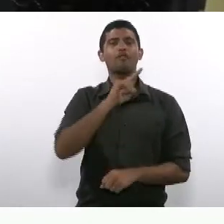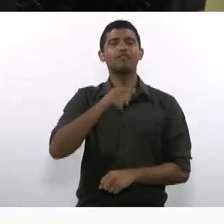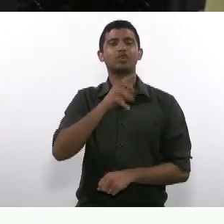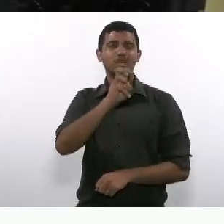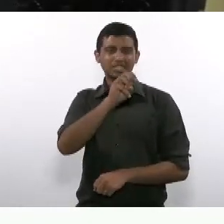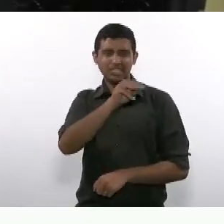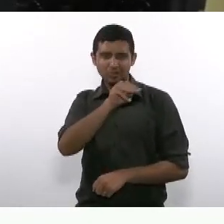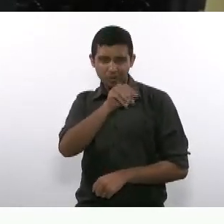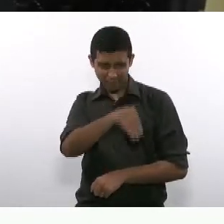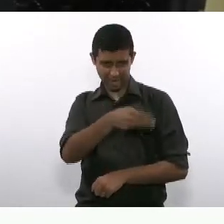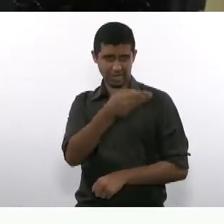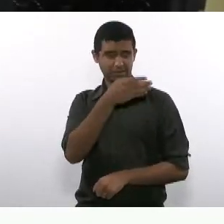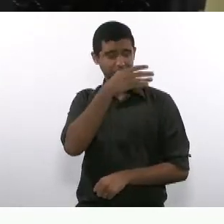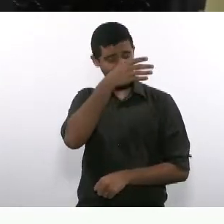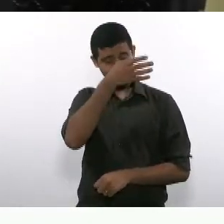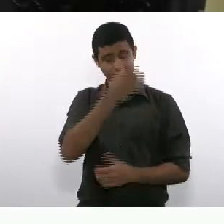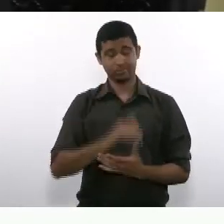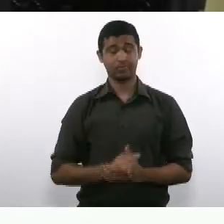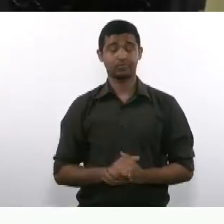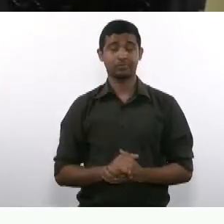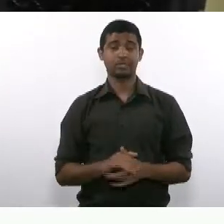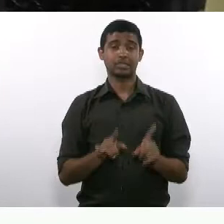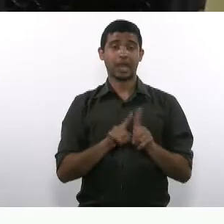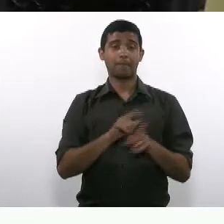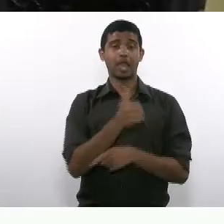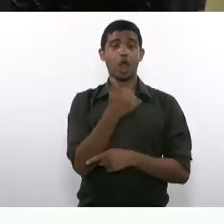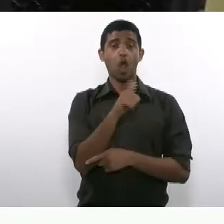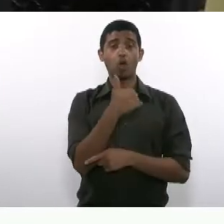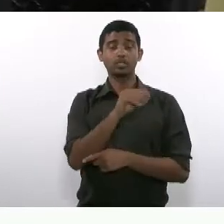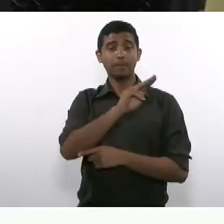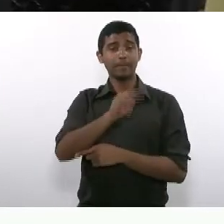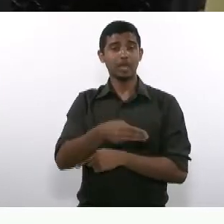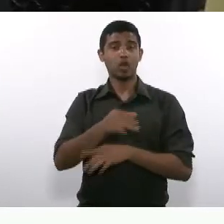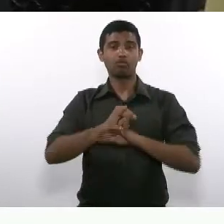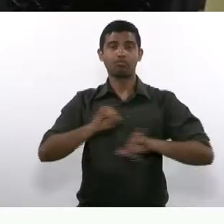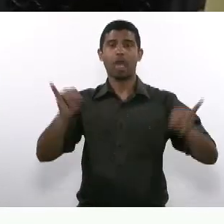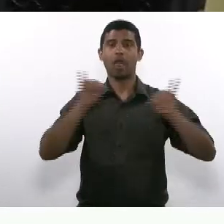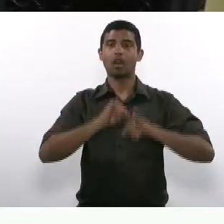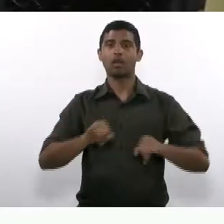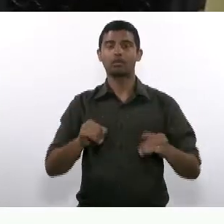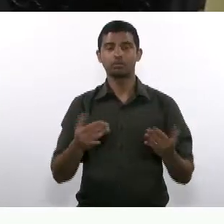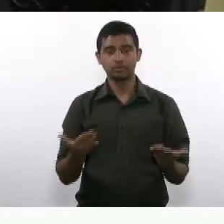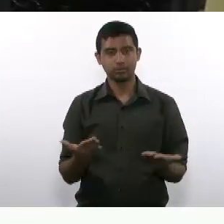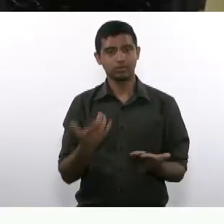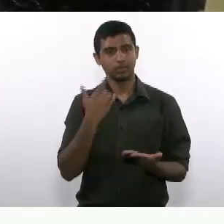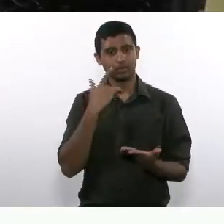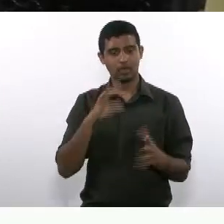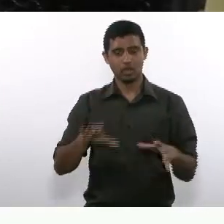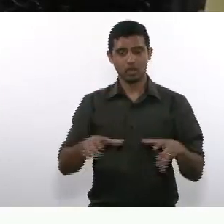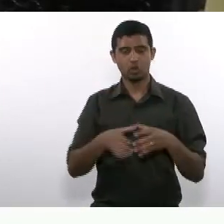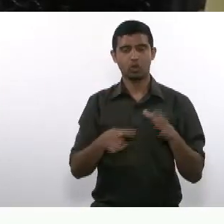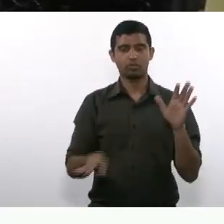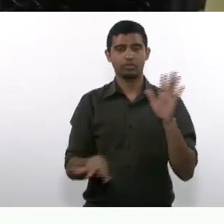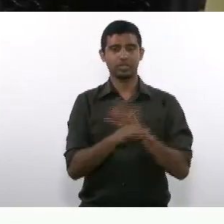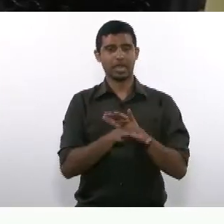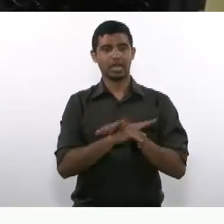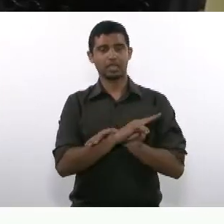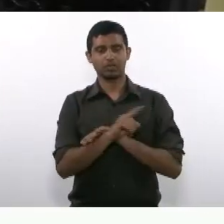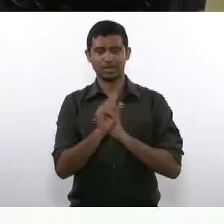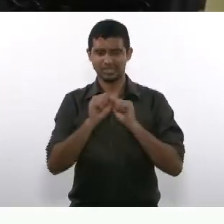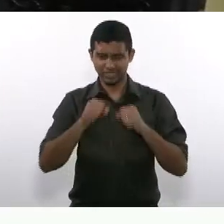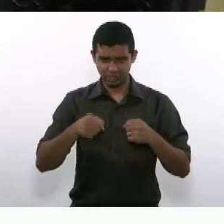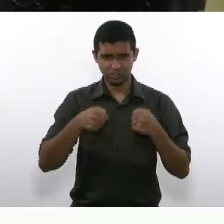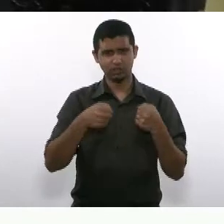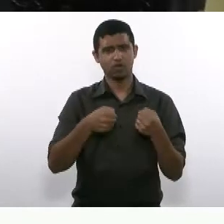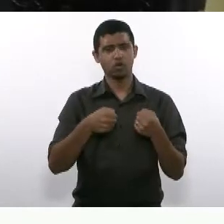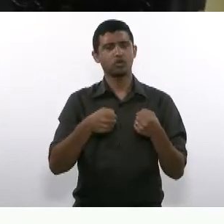investimento e aproximadamente 11 milhões em publicidade. Muito embora os técnicos do Conselho de Recuperação do Rio de Janeiro